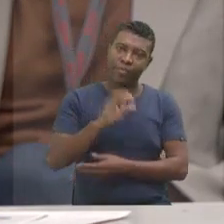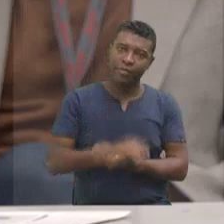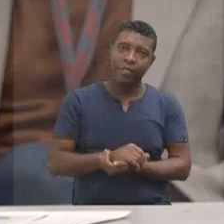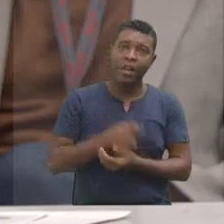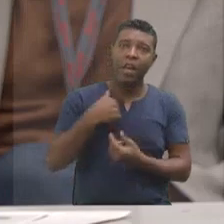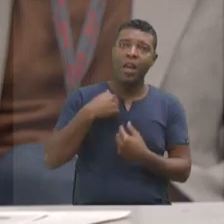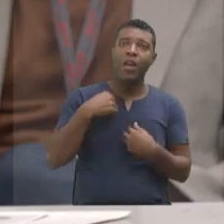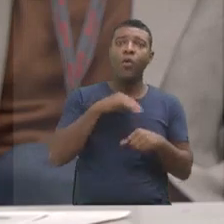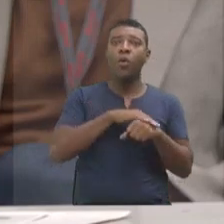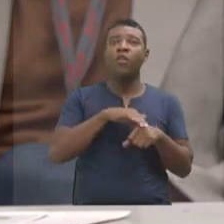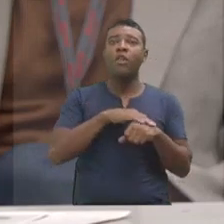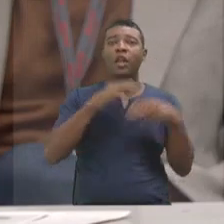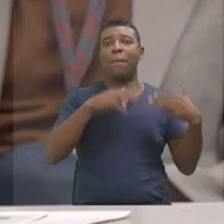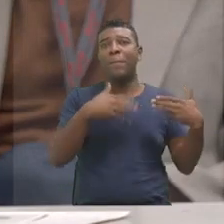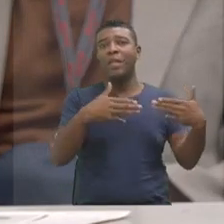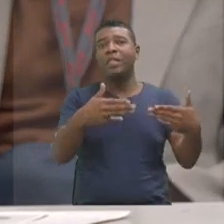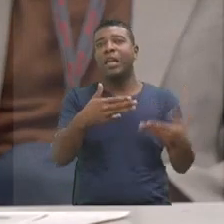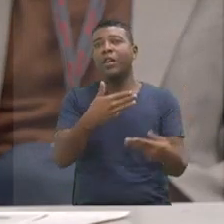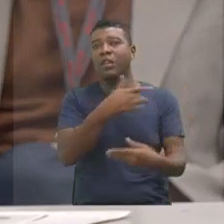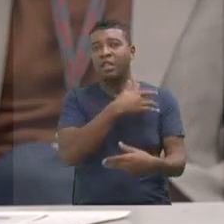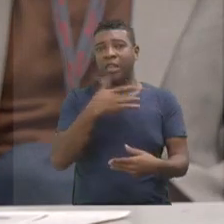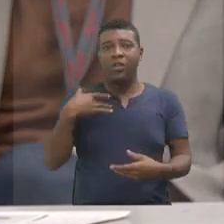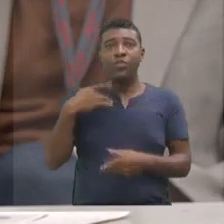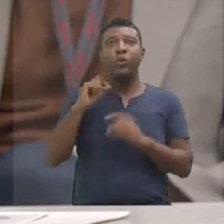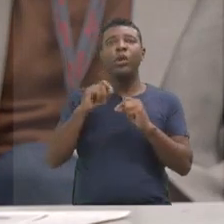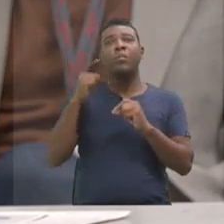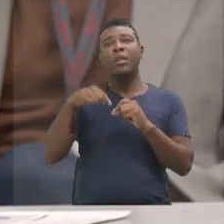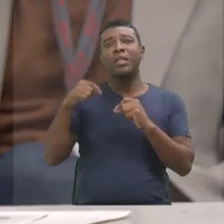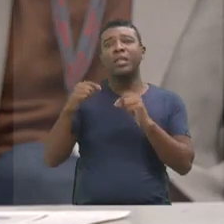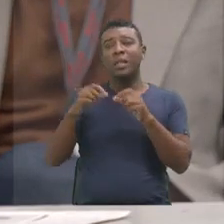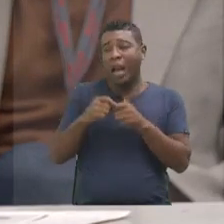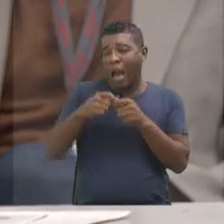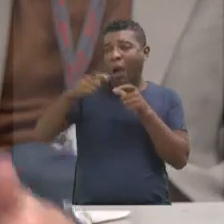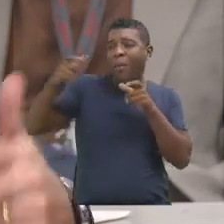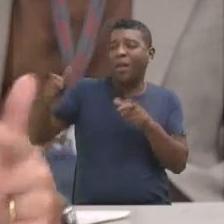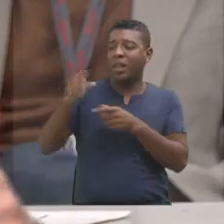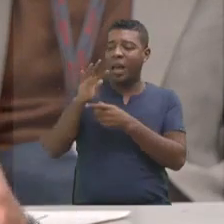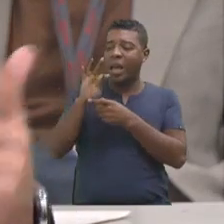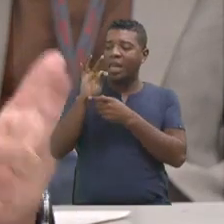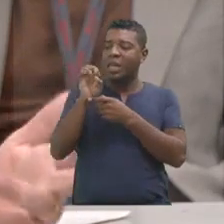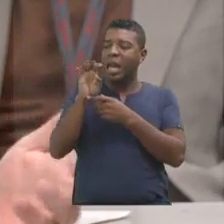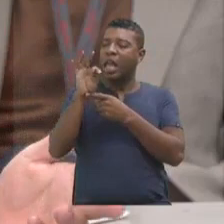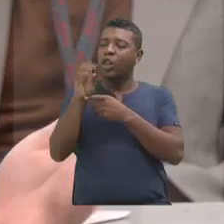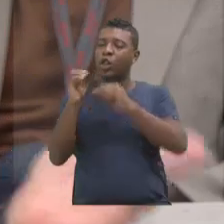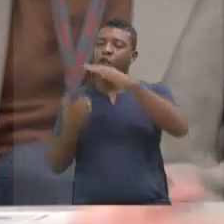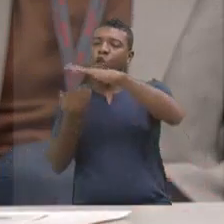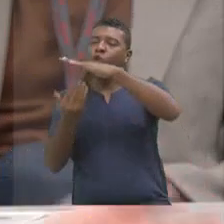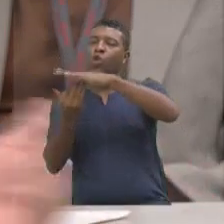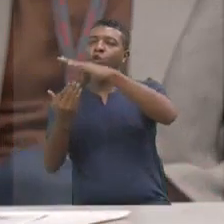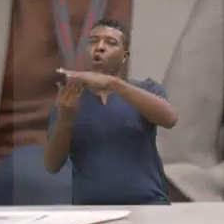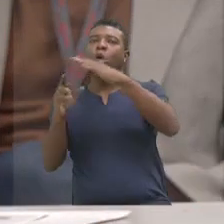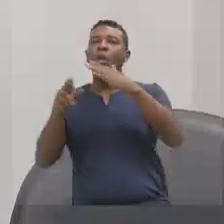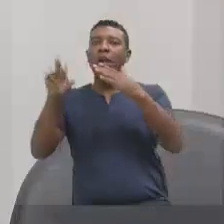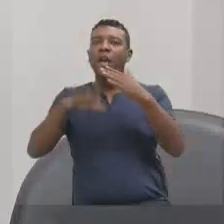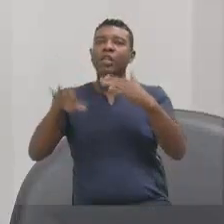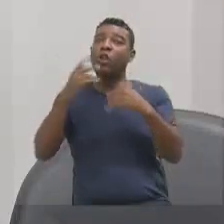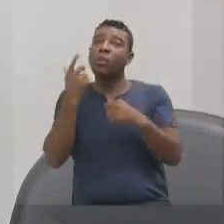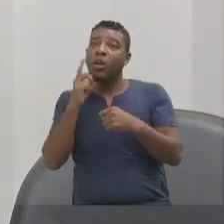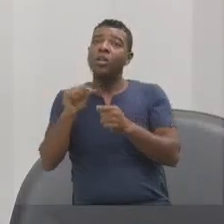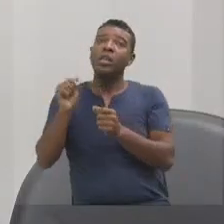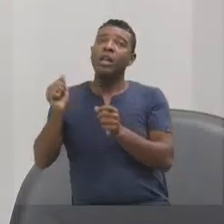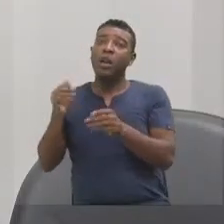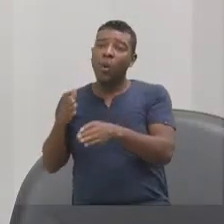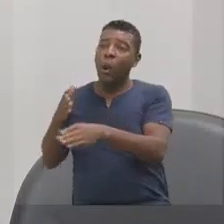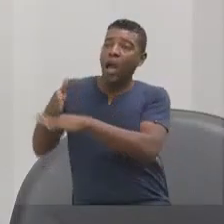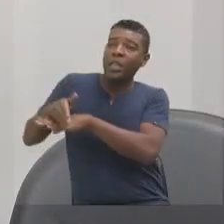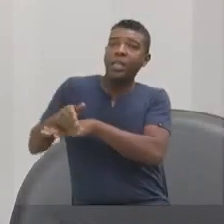da saúde para a gente aumentar o valor do teto da região que é um teto muito baixo Para que a gente consiga garantir o acesso em Valadares dos